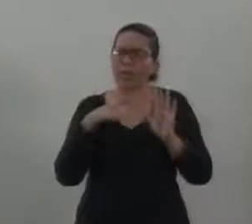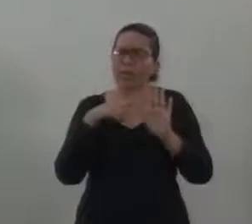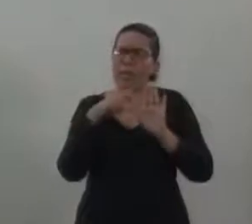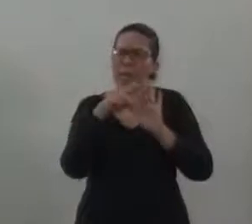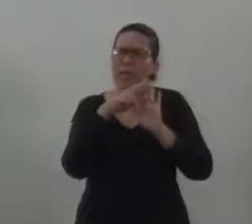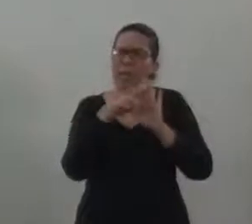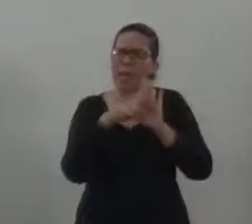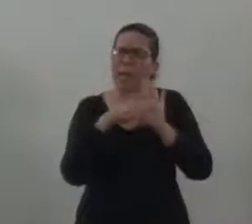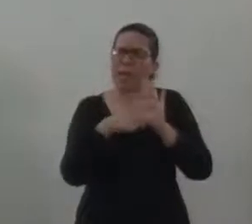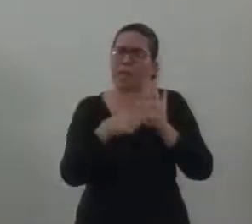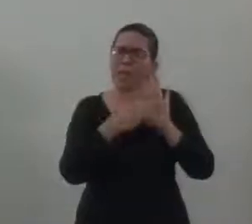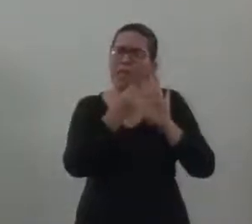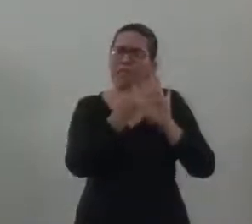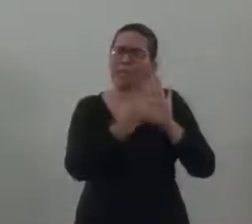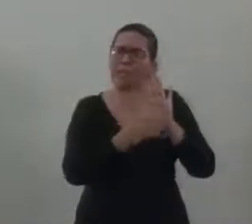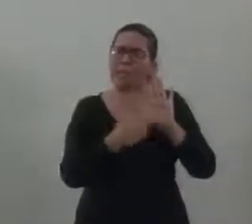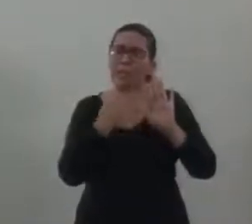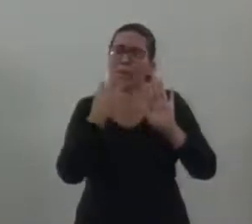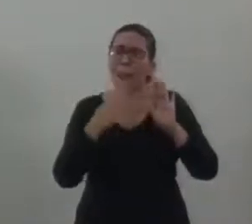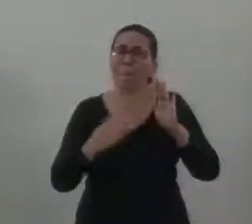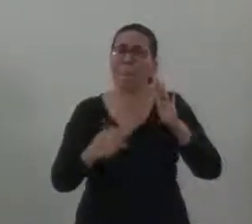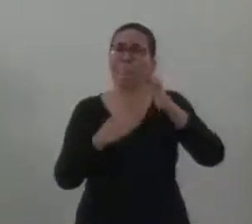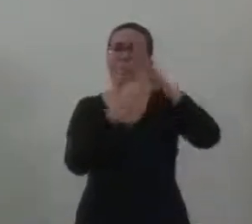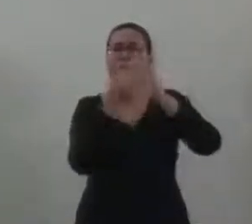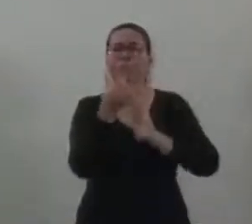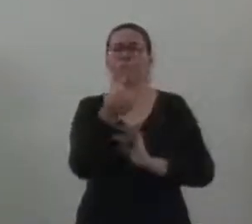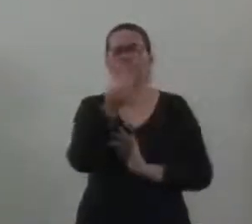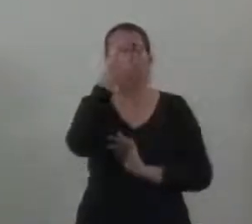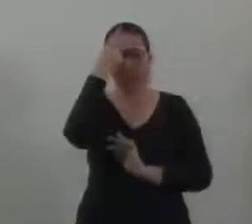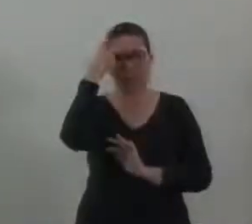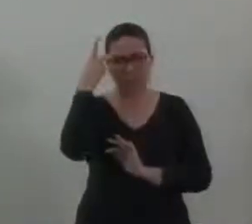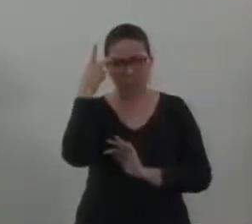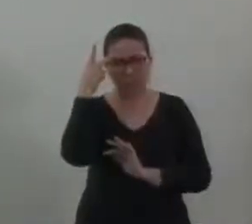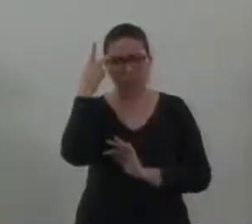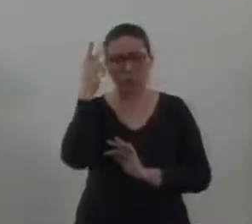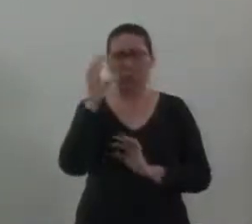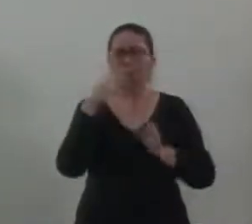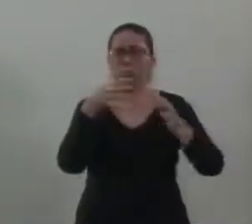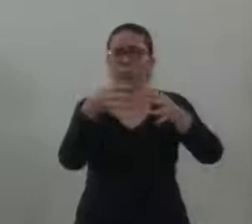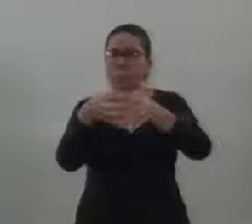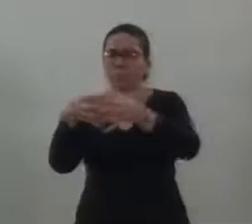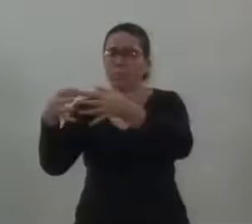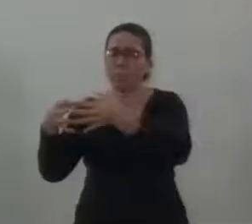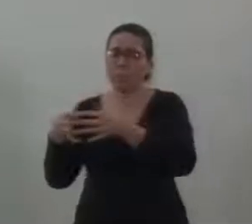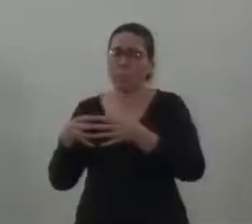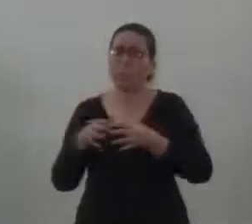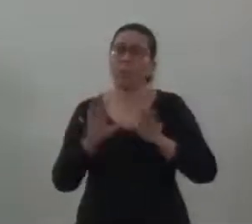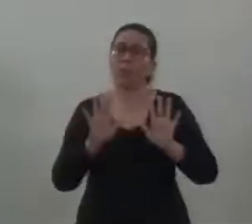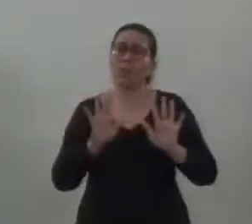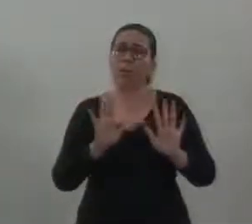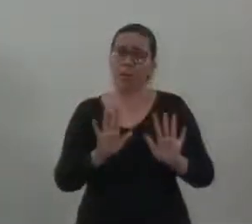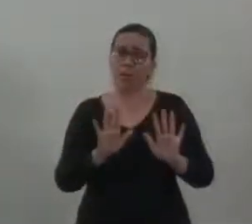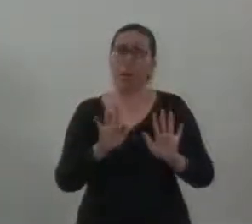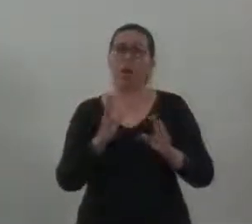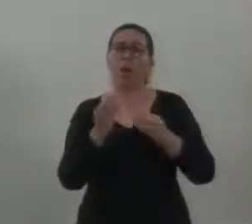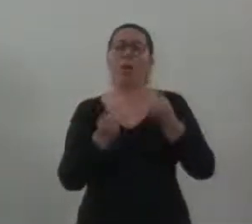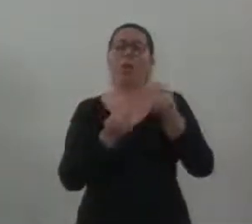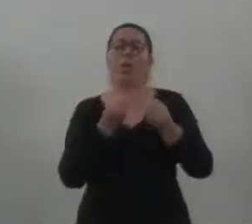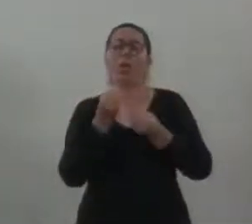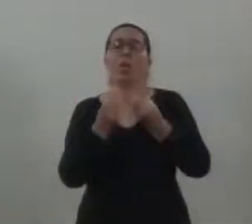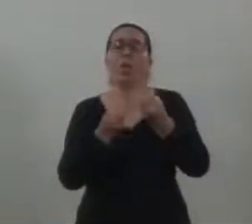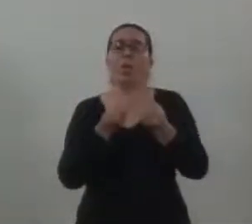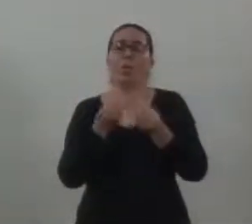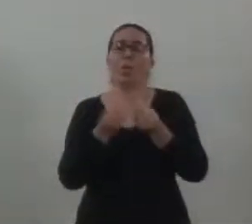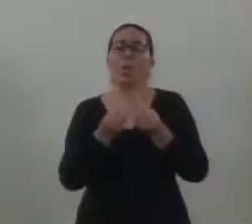do Festevi que no máximo serão 6 pessoas, né, para cada equipe. Porém, como que a gente vai de